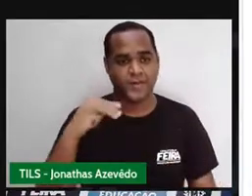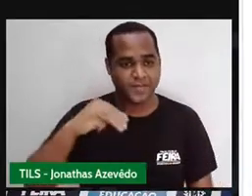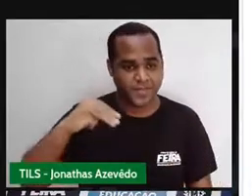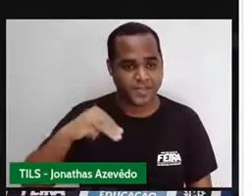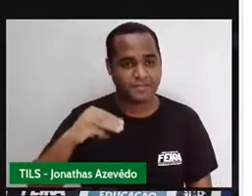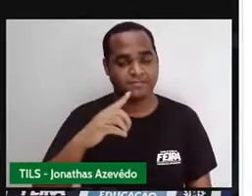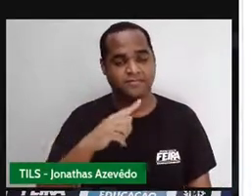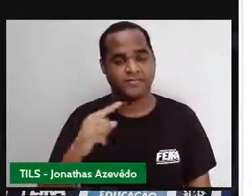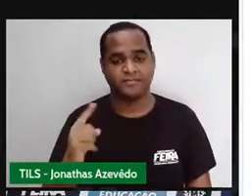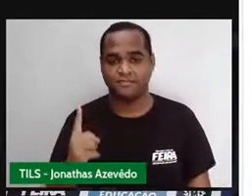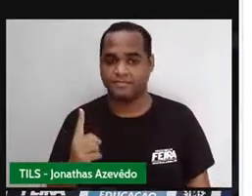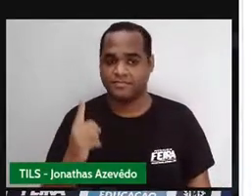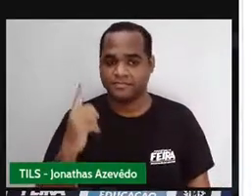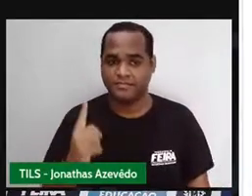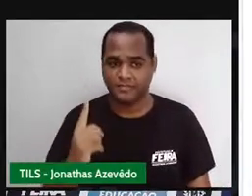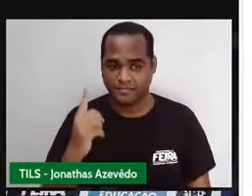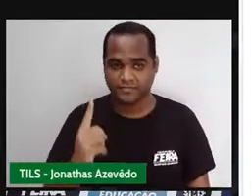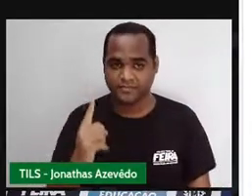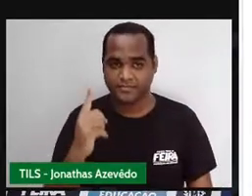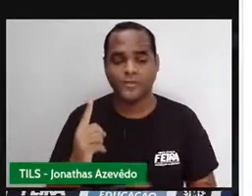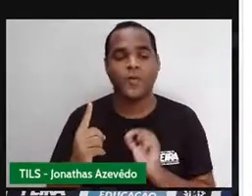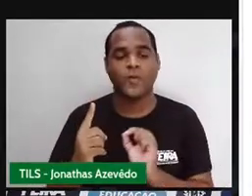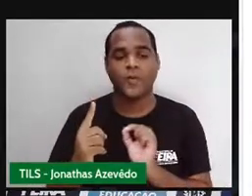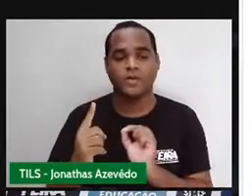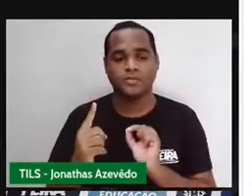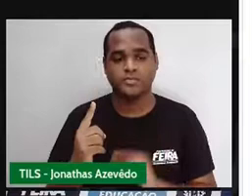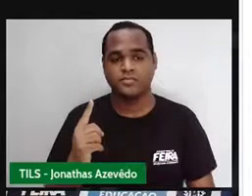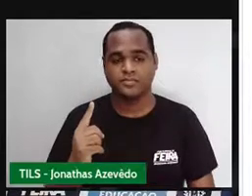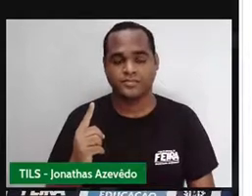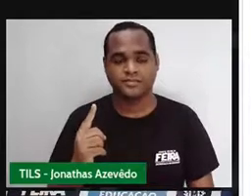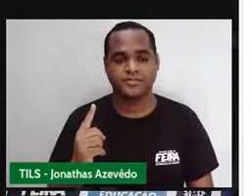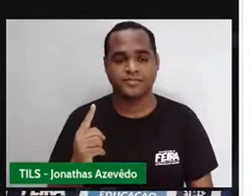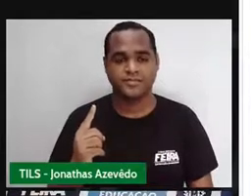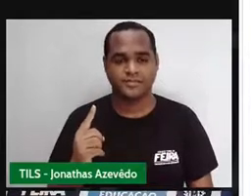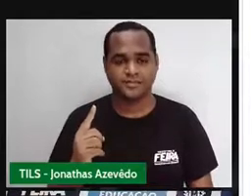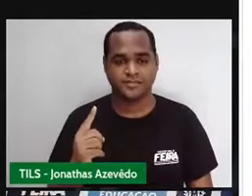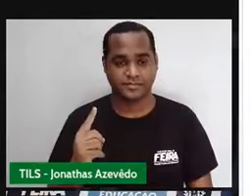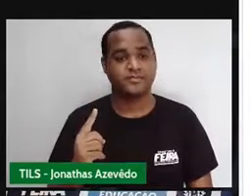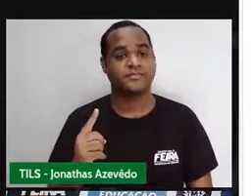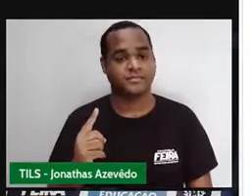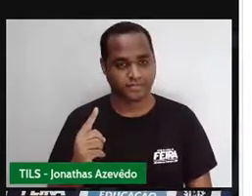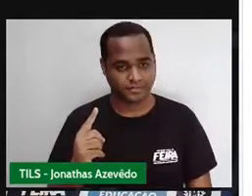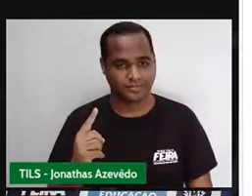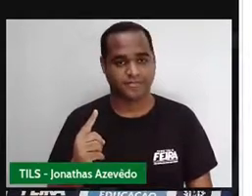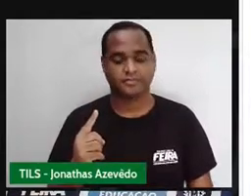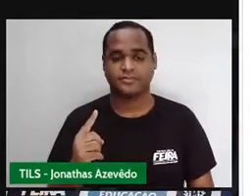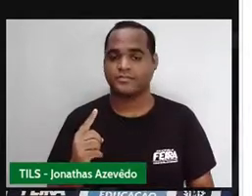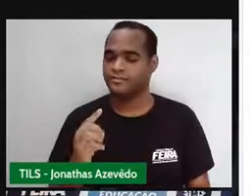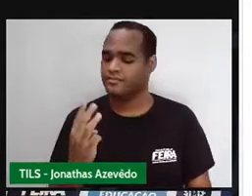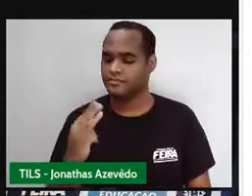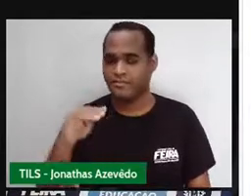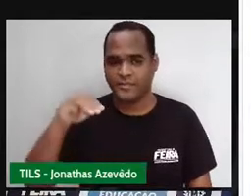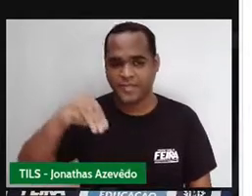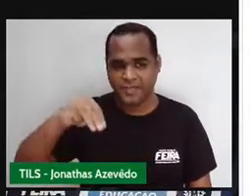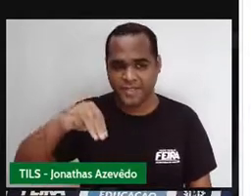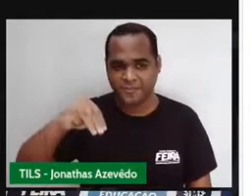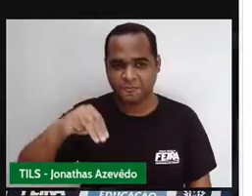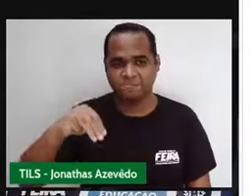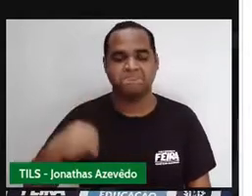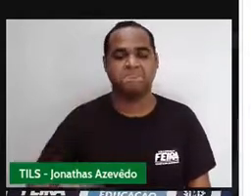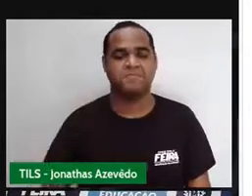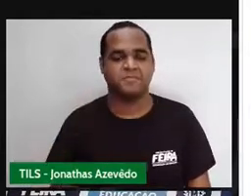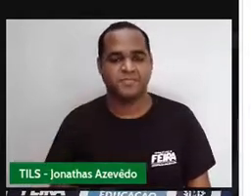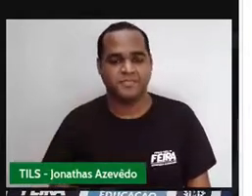4 metros essa parede aqui né pensando na casa o e altura ou largura